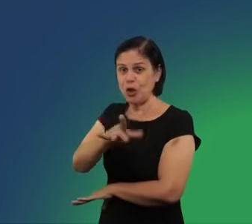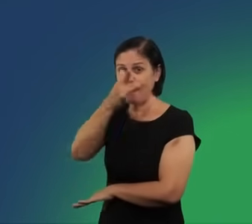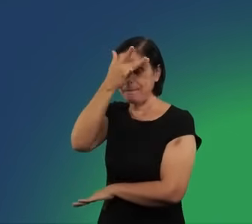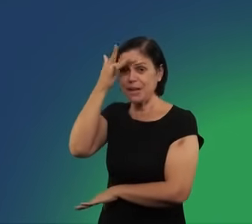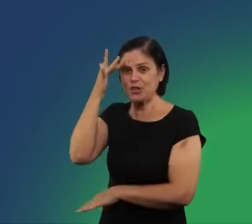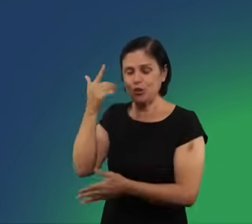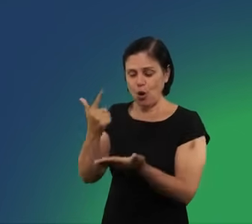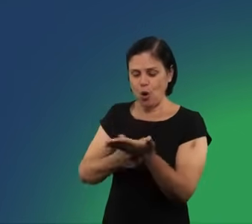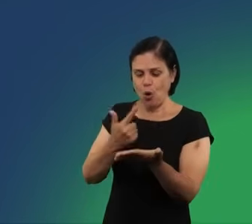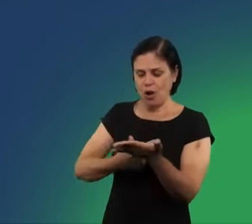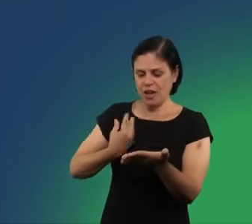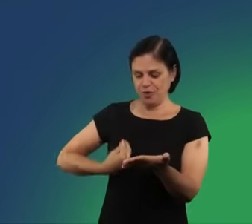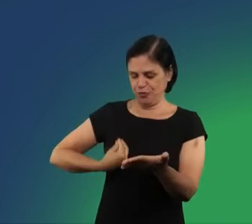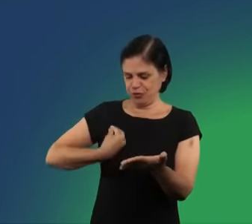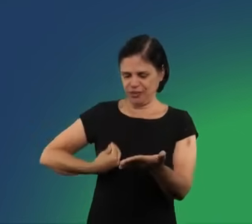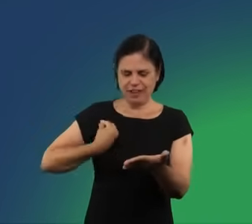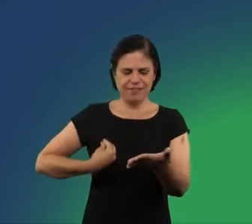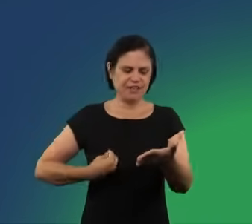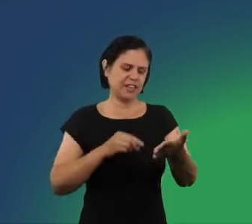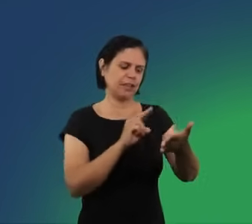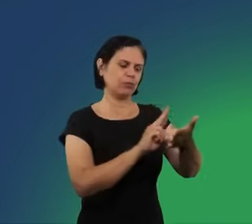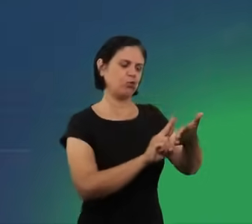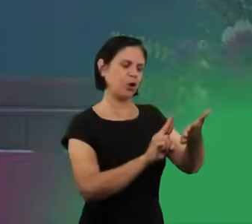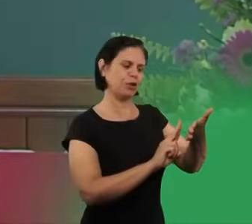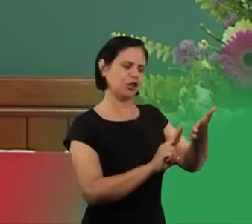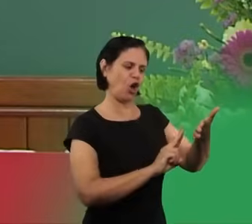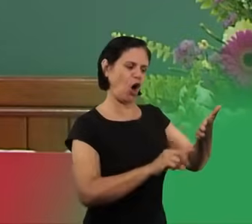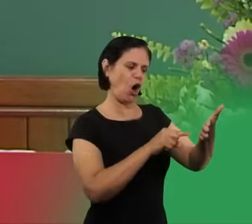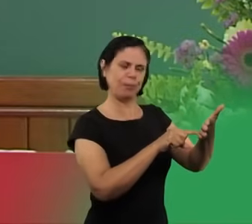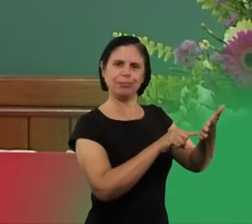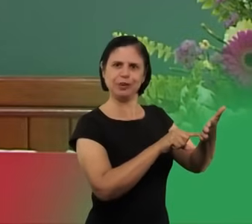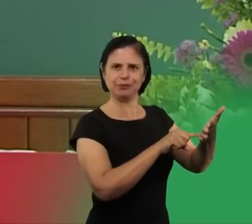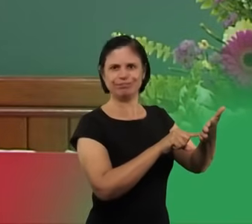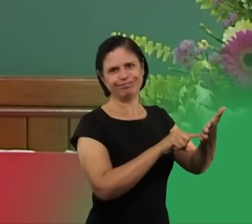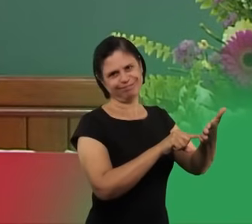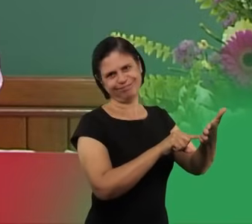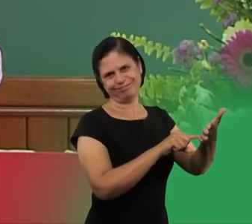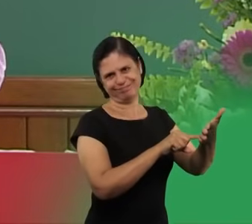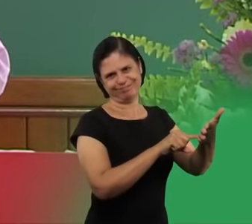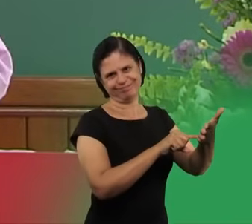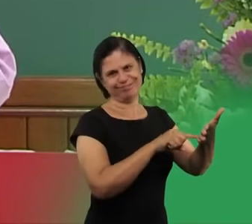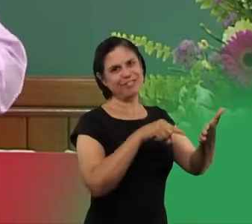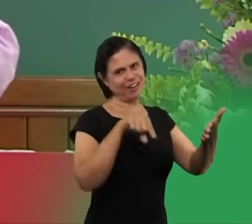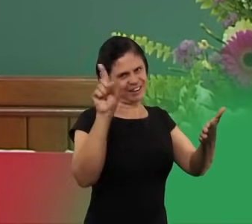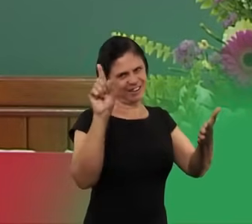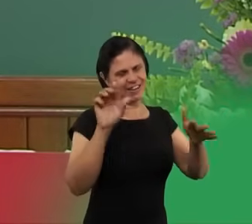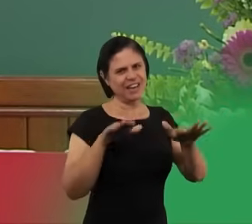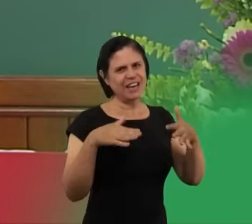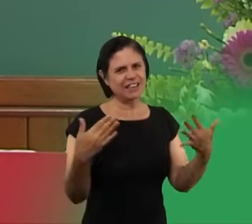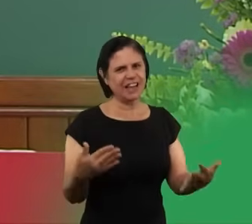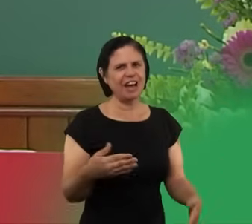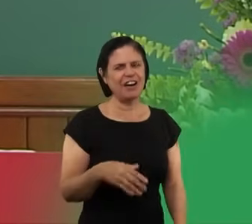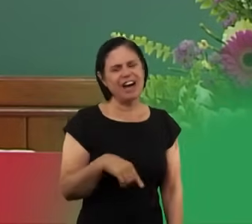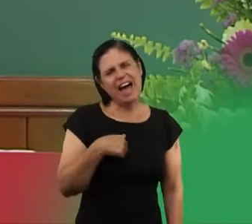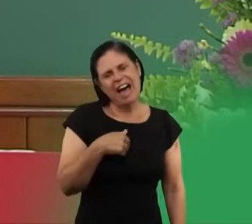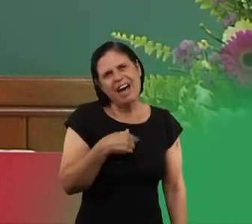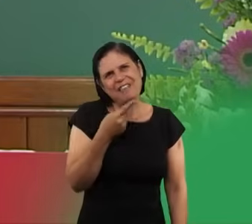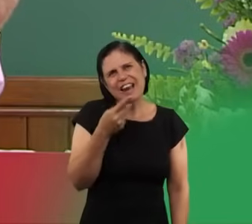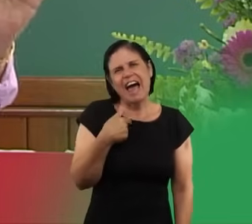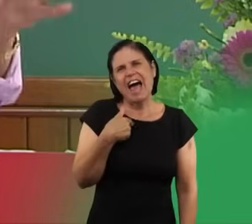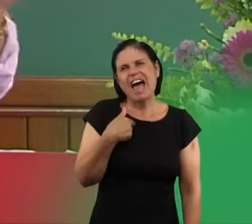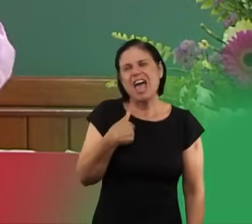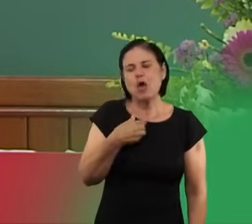do Cordeiro. Então não adianta querer dizer que todo mundo está bom, que Deus é bonzinho, que todo mundo é Deus, todo